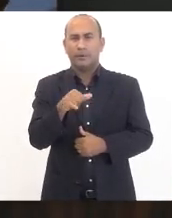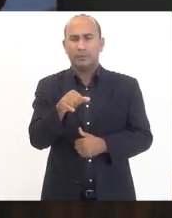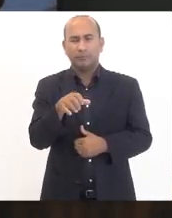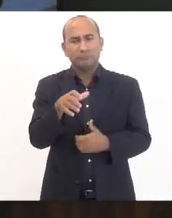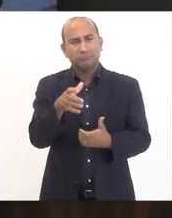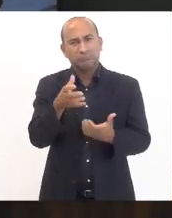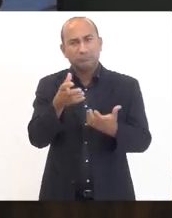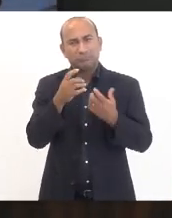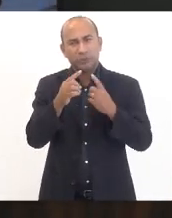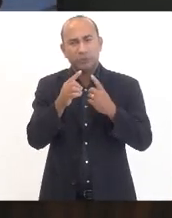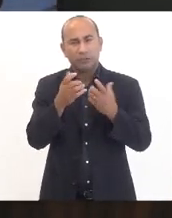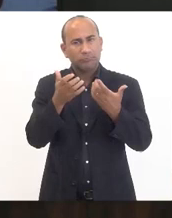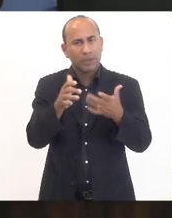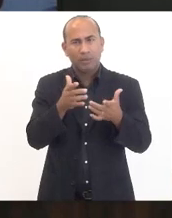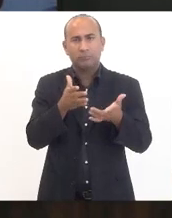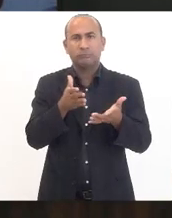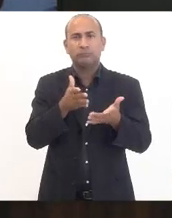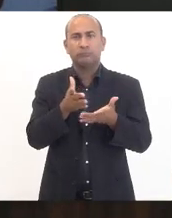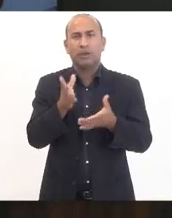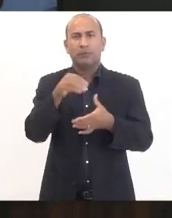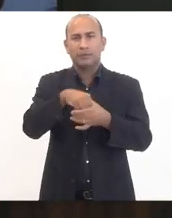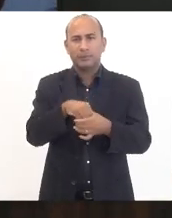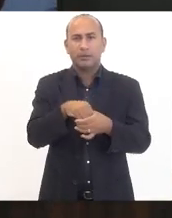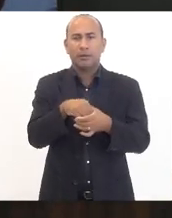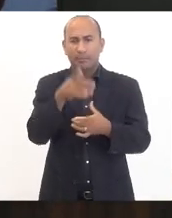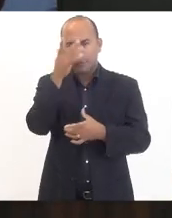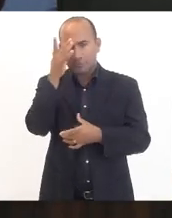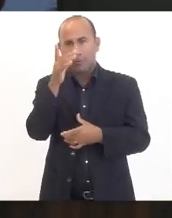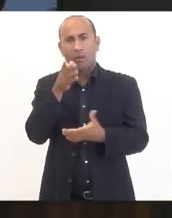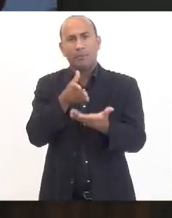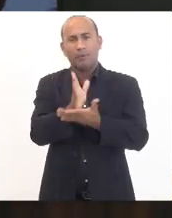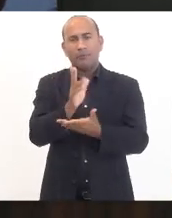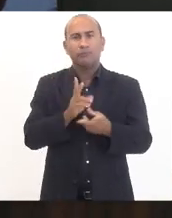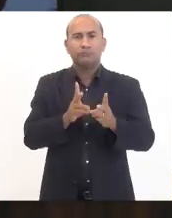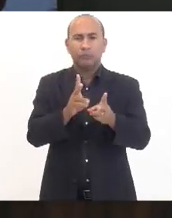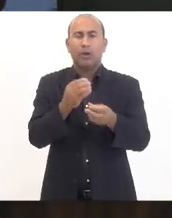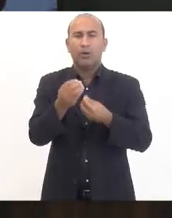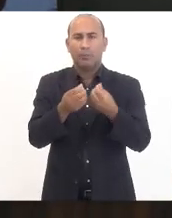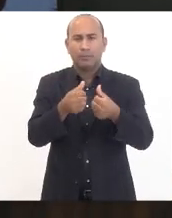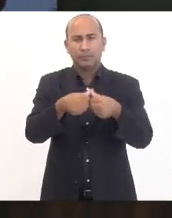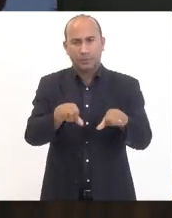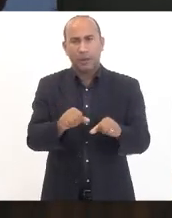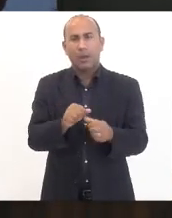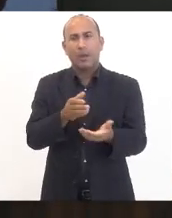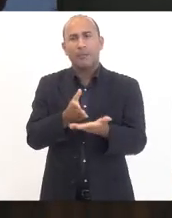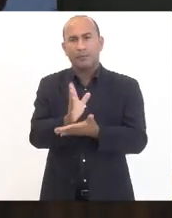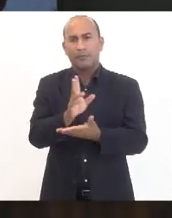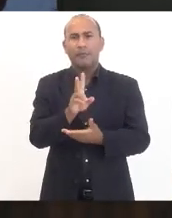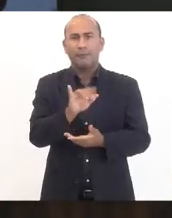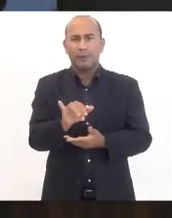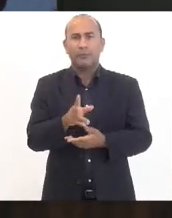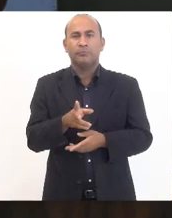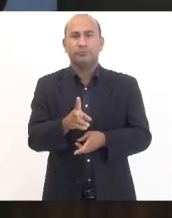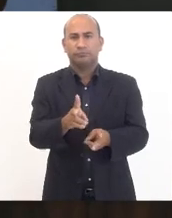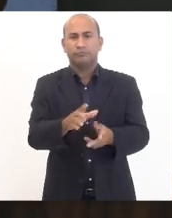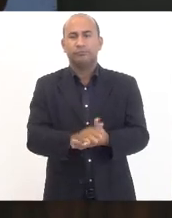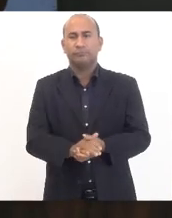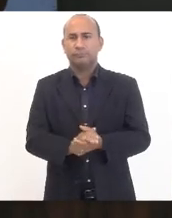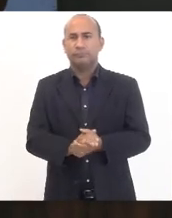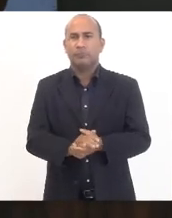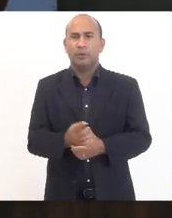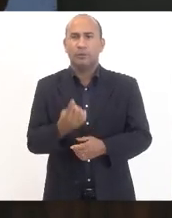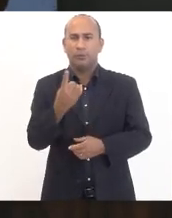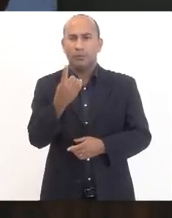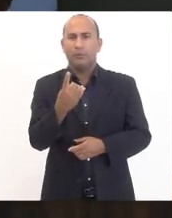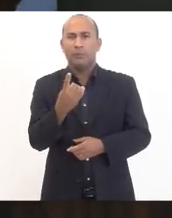queira discutir, encerrada a discussão, em votação, os senhores que aprovam, permaneçam como estão, aprovado, vai à promulgação, com voto pela abstenção